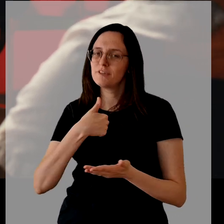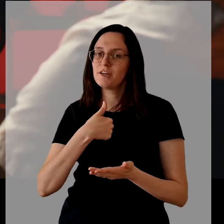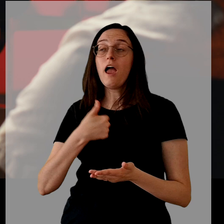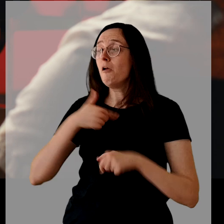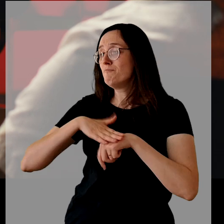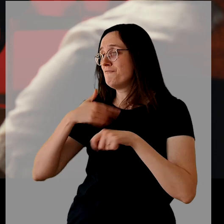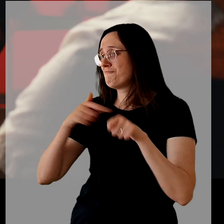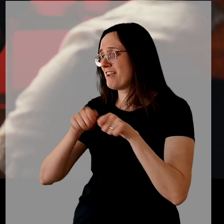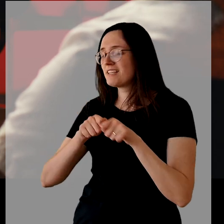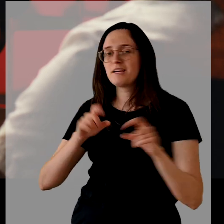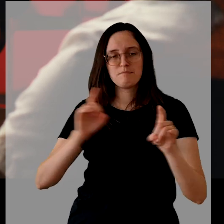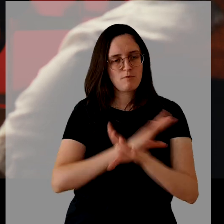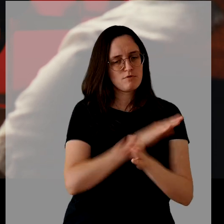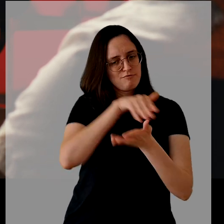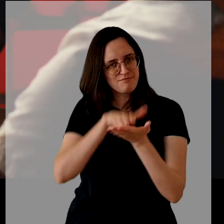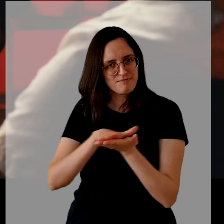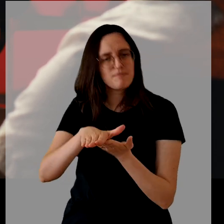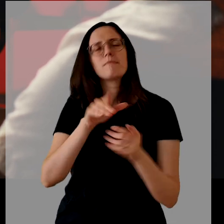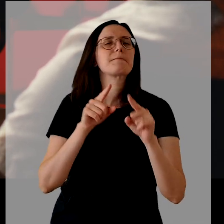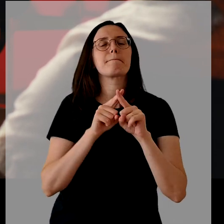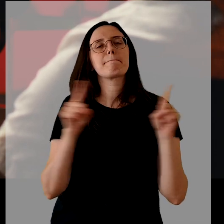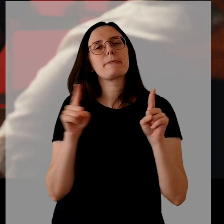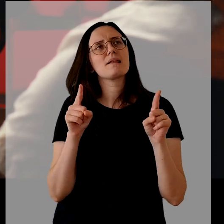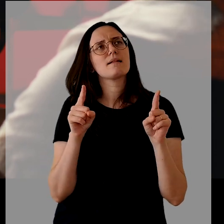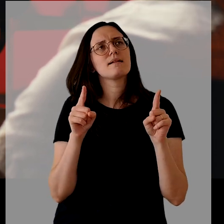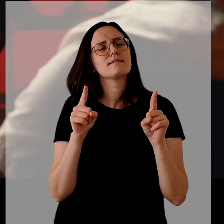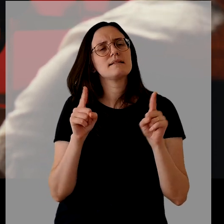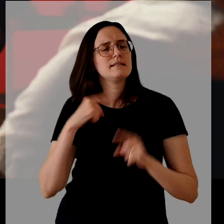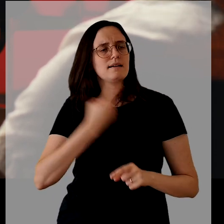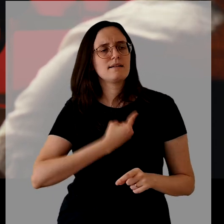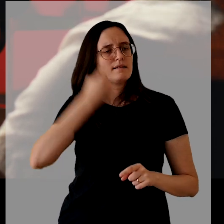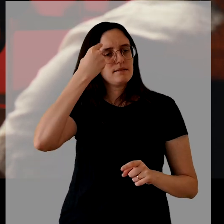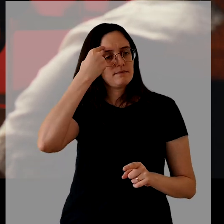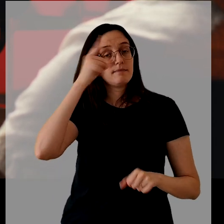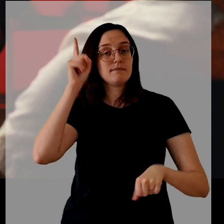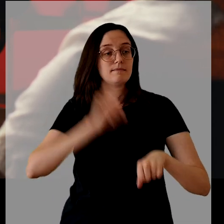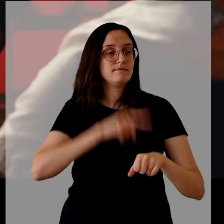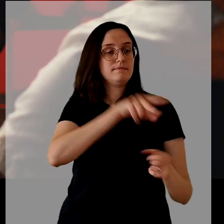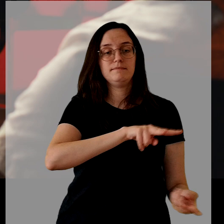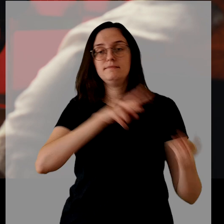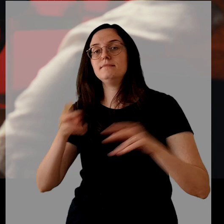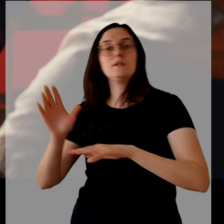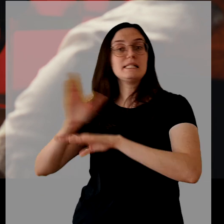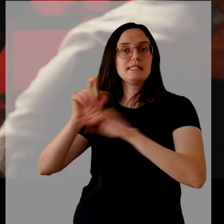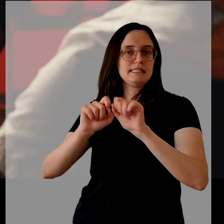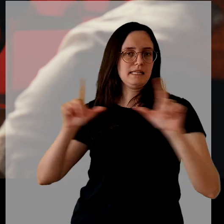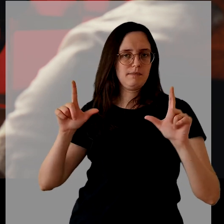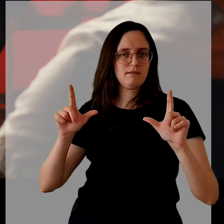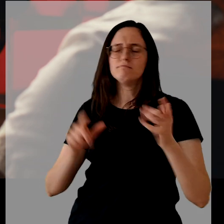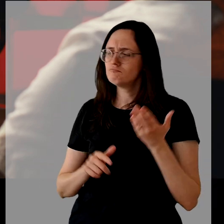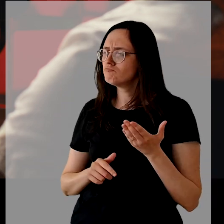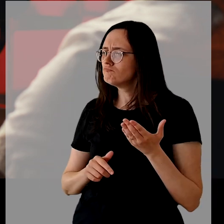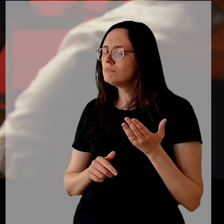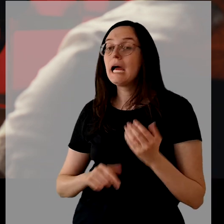pós toda eu mesmo. Né? Mas vamos colocar na hora que você vem para o cinema.